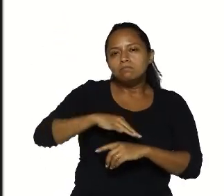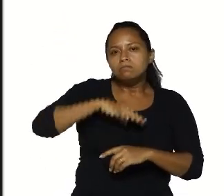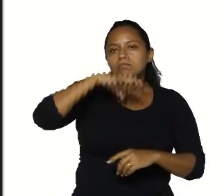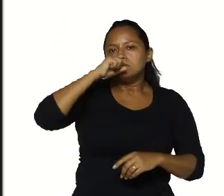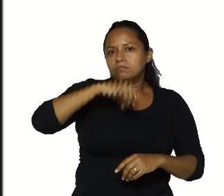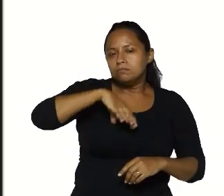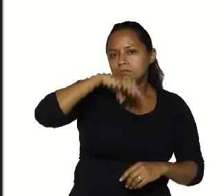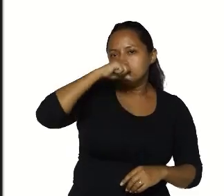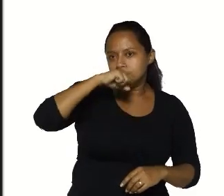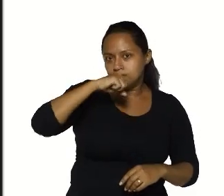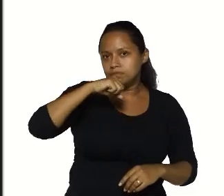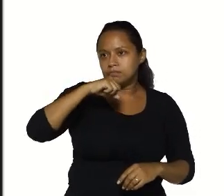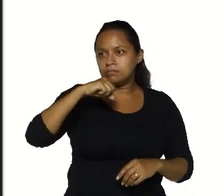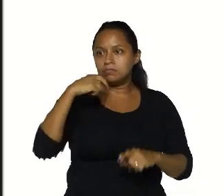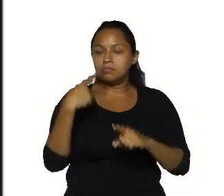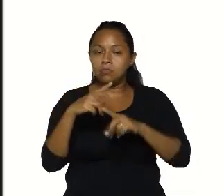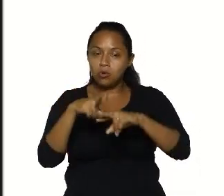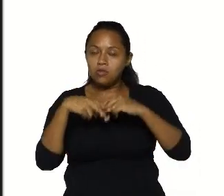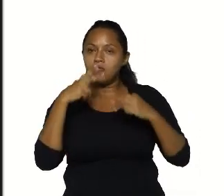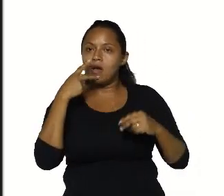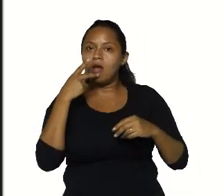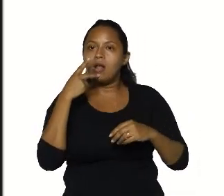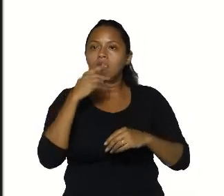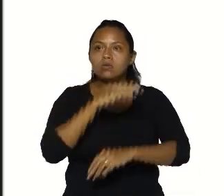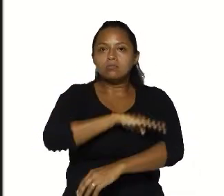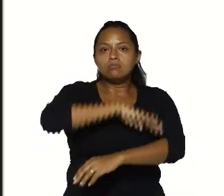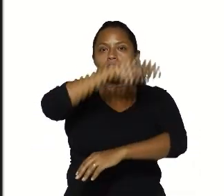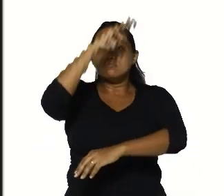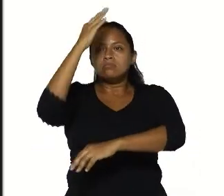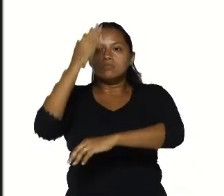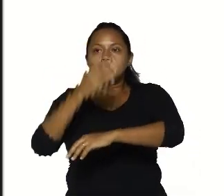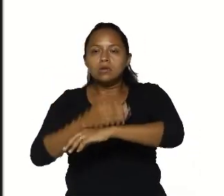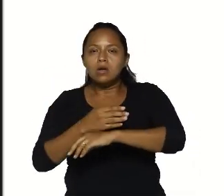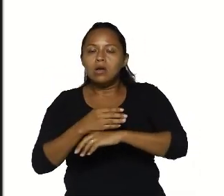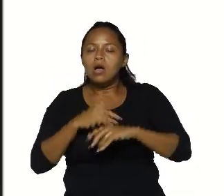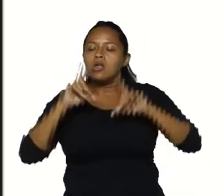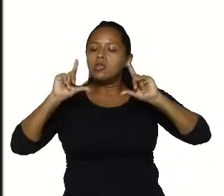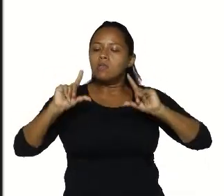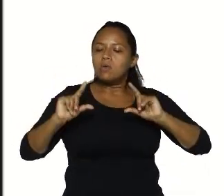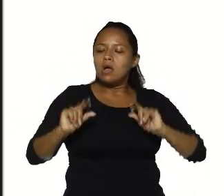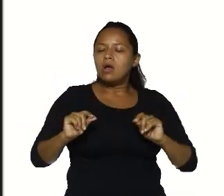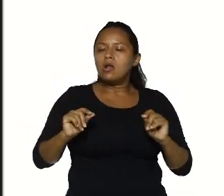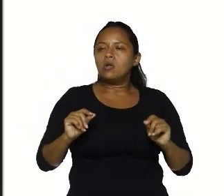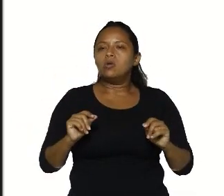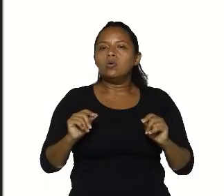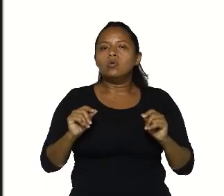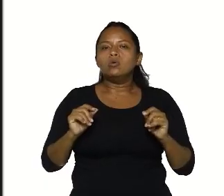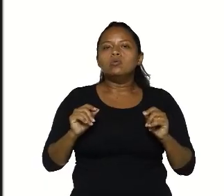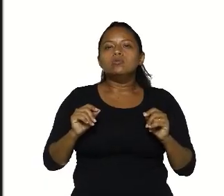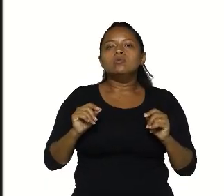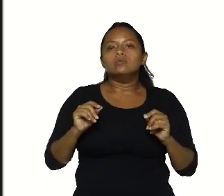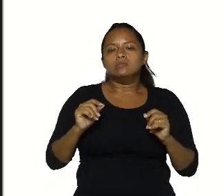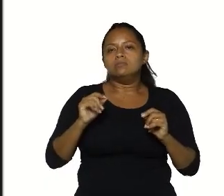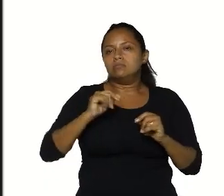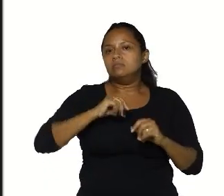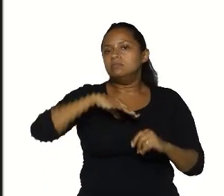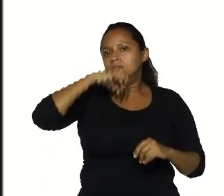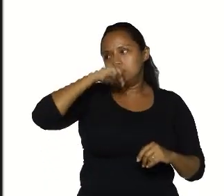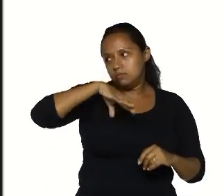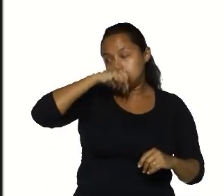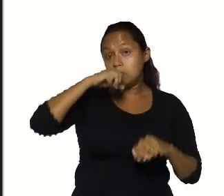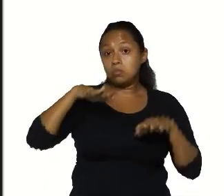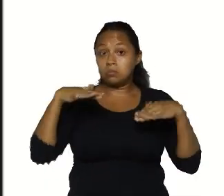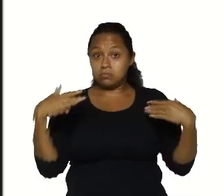que nós falamos que na altitude o ar é rarefeito, de raro, de menor concentração de gases. Desta